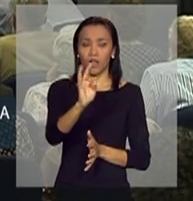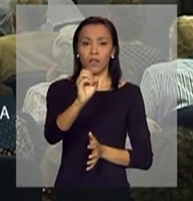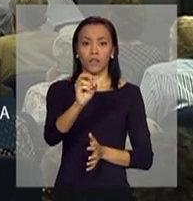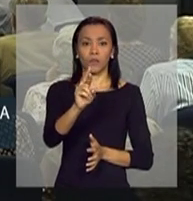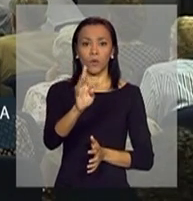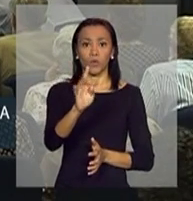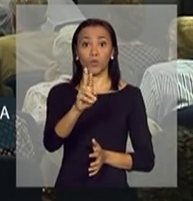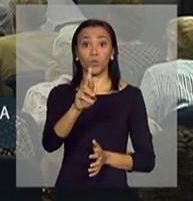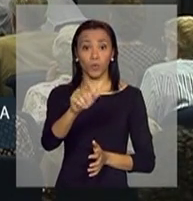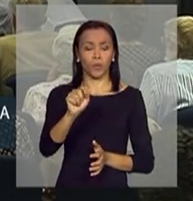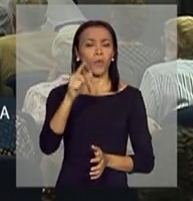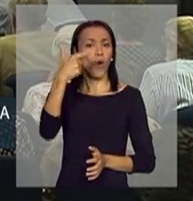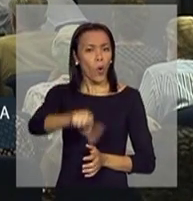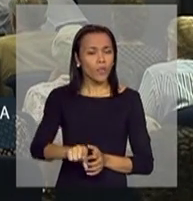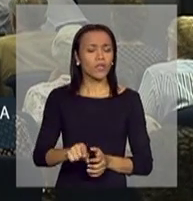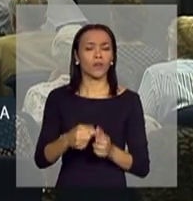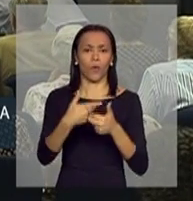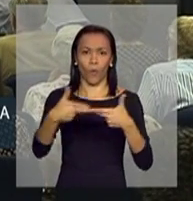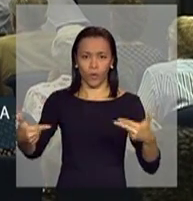atenção, ainda